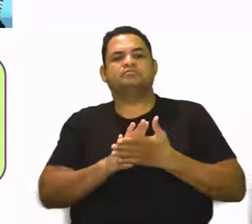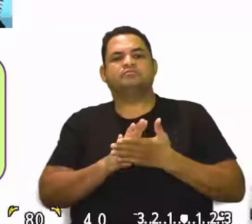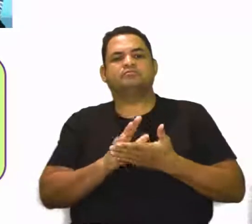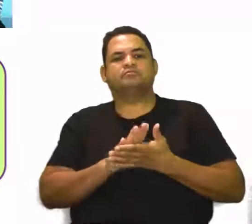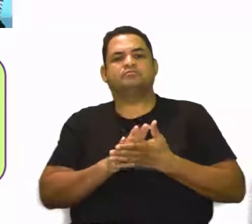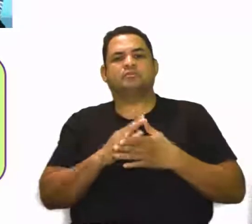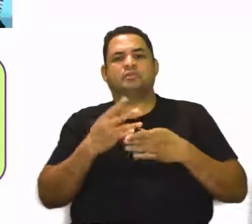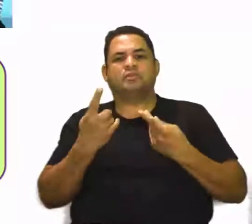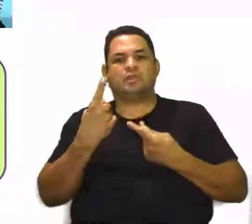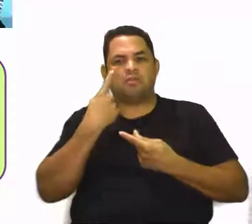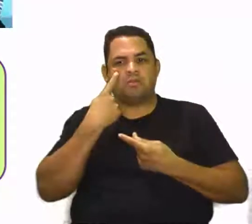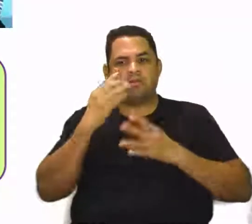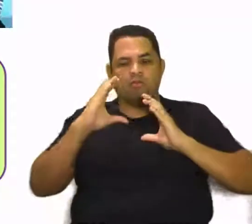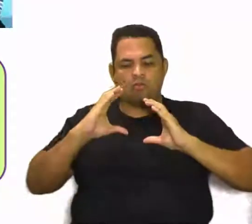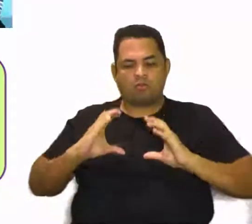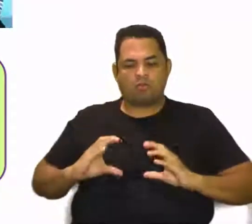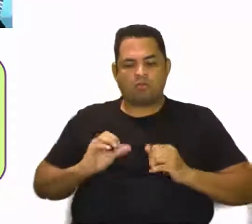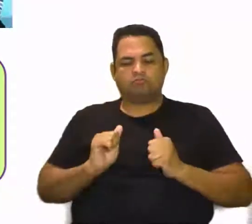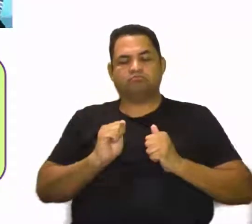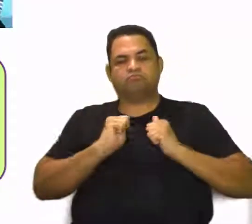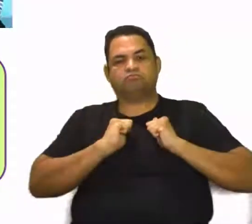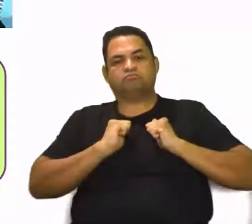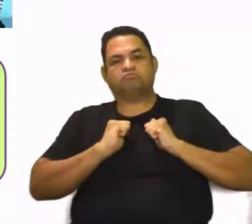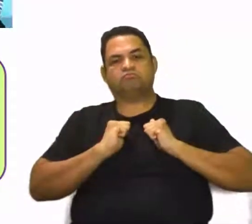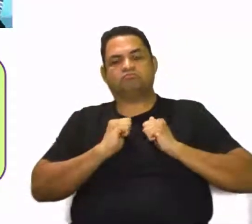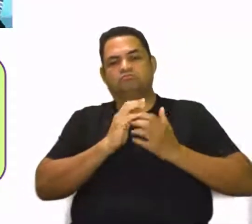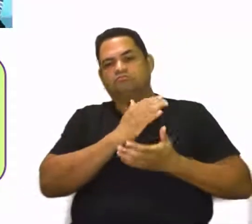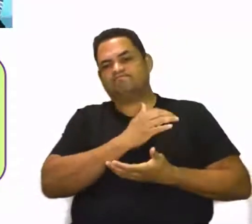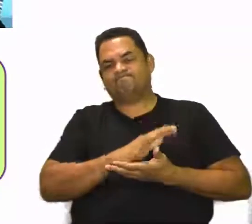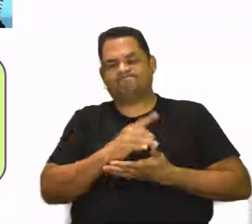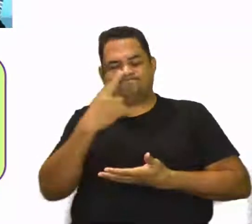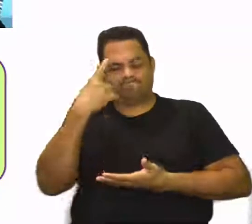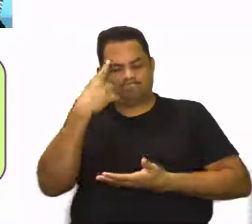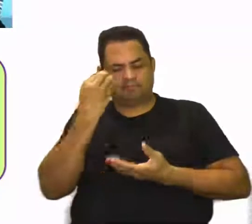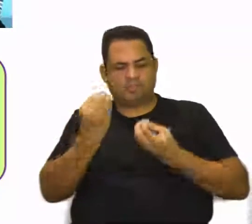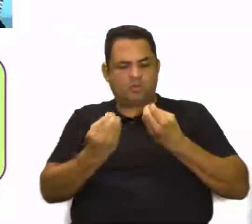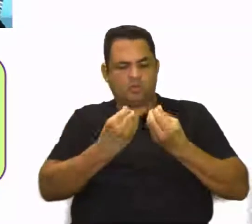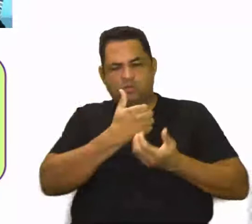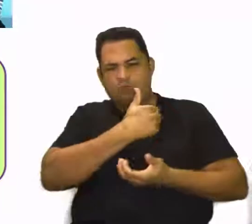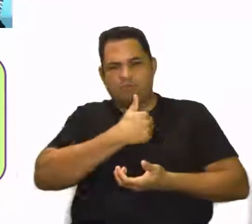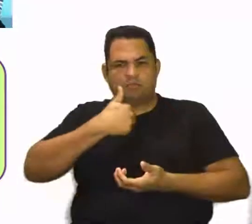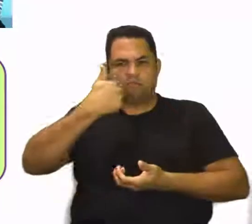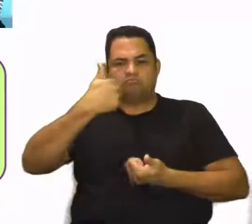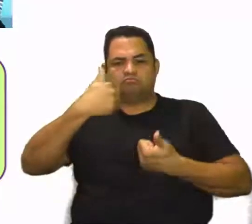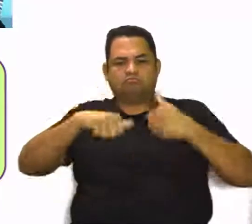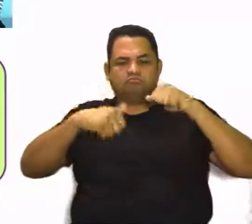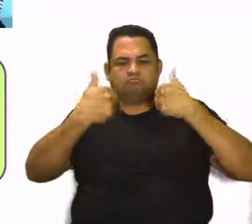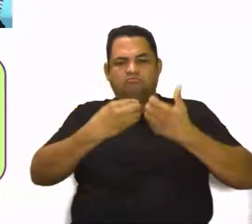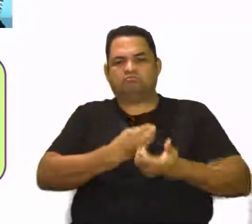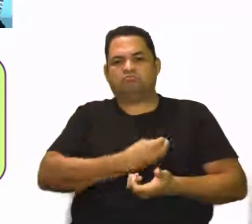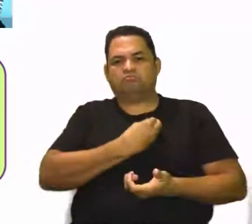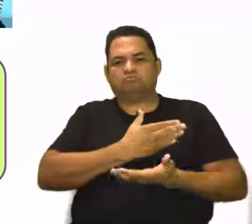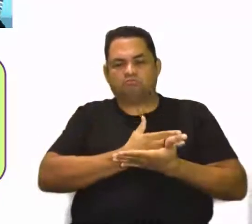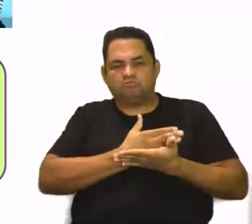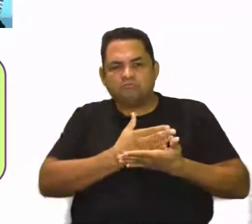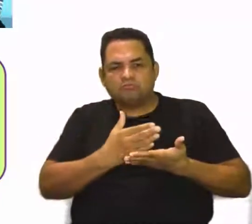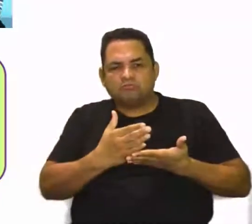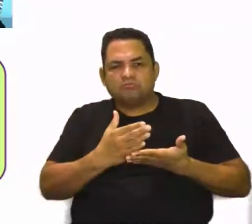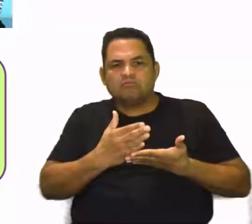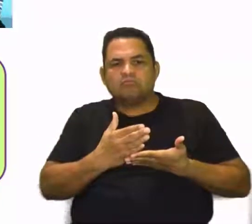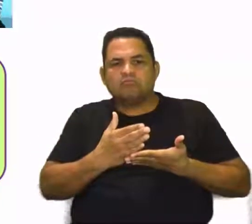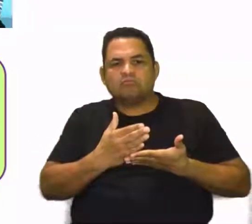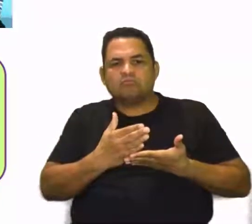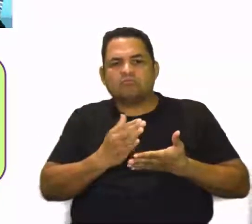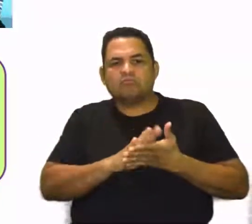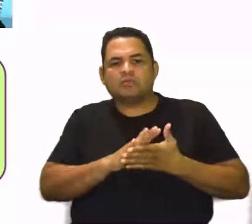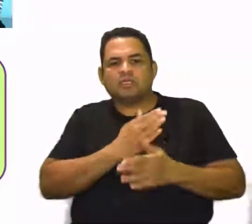exemplo, do meu comportamento sedentário. Eu posso pensar aí como que eu vou melhorar essa qualidade de vida a partir